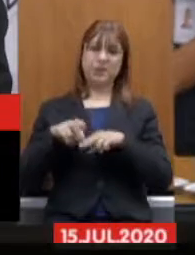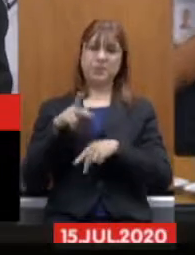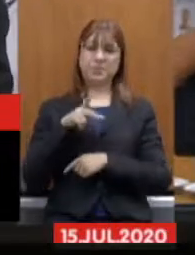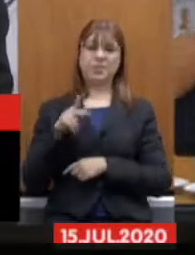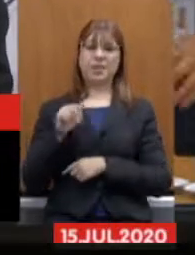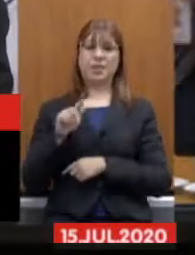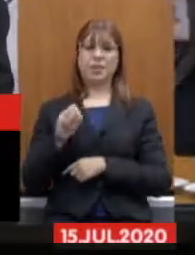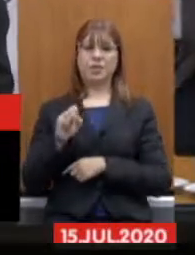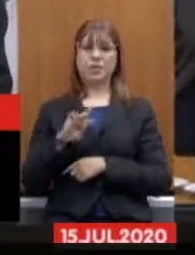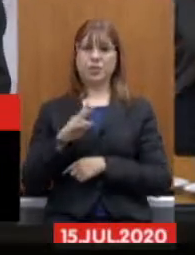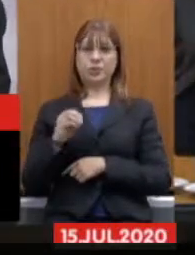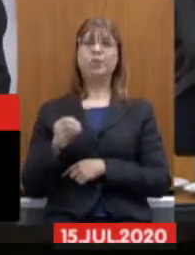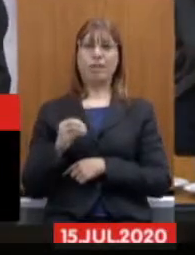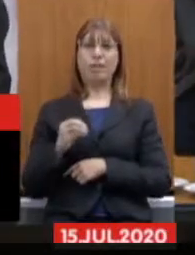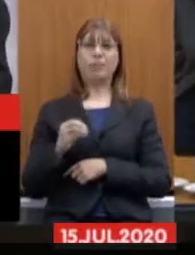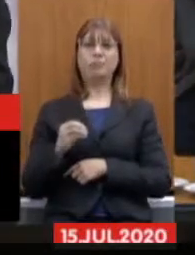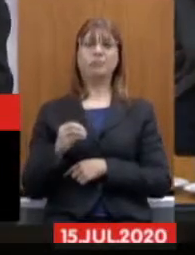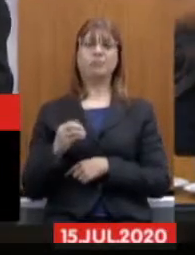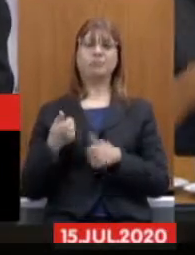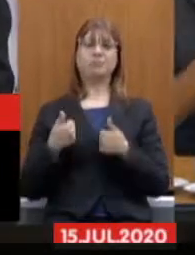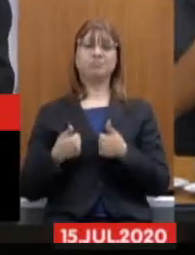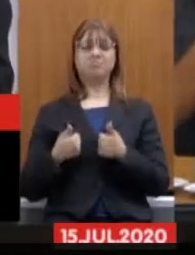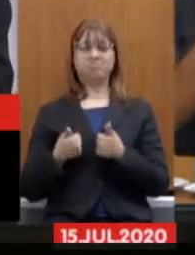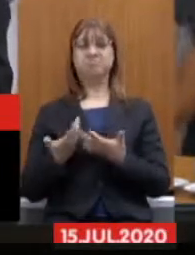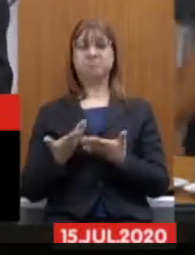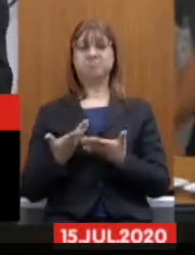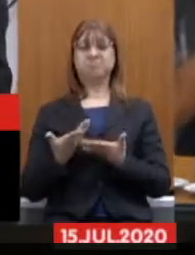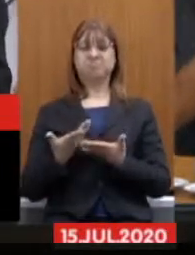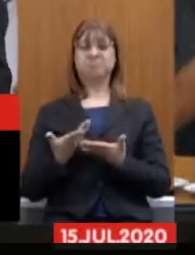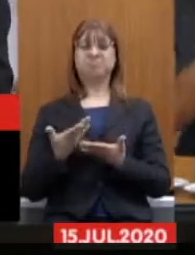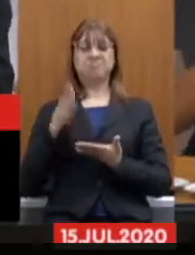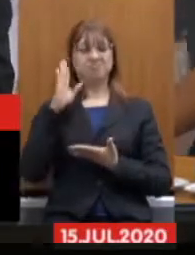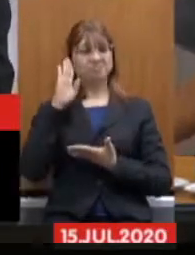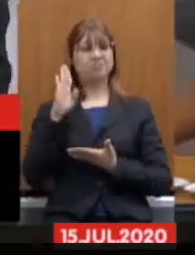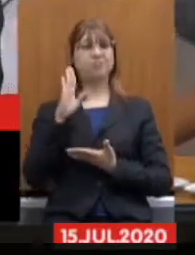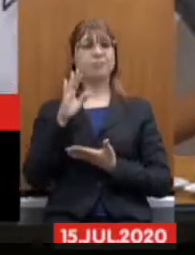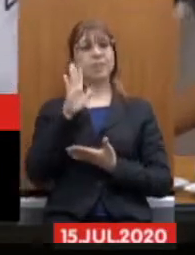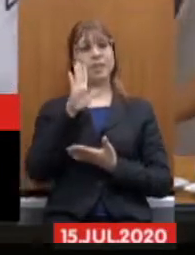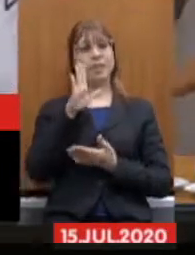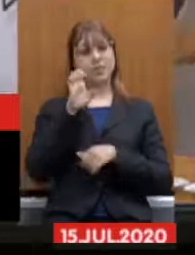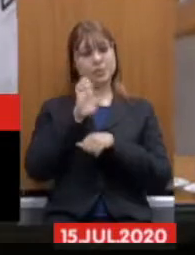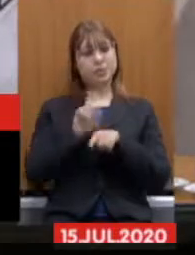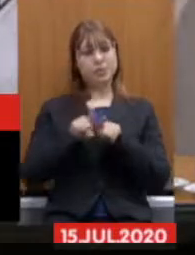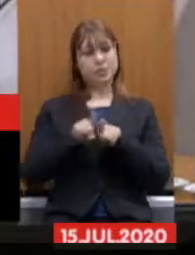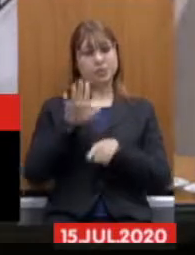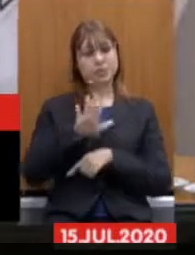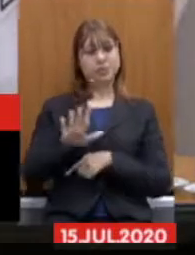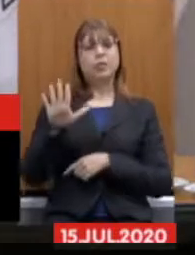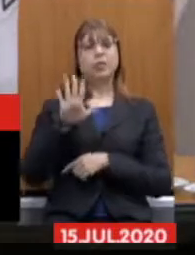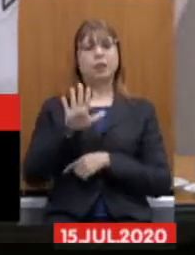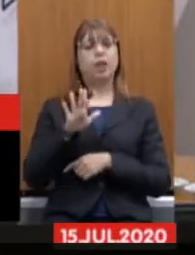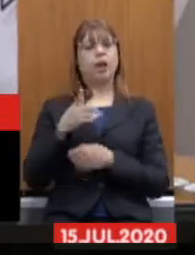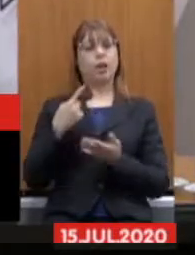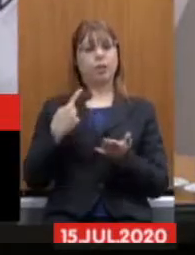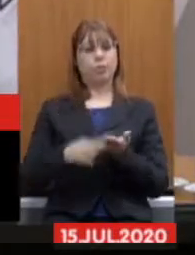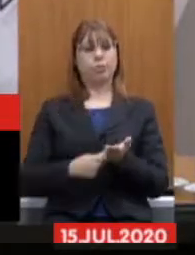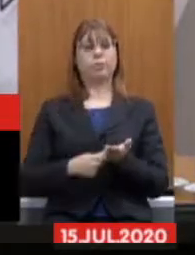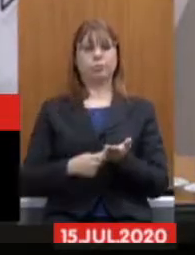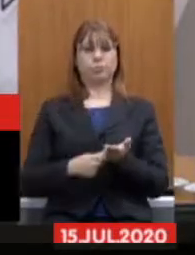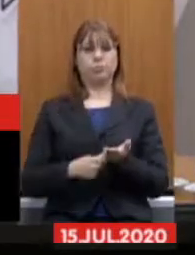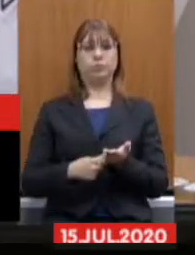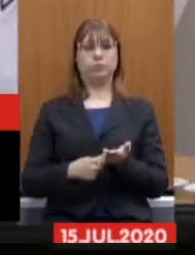patrus uso dos deputados tiveram protagonismo muito grande disso tanto estadual quanto nacional infelizmente o acordo foi firmado